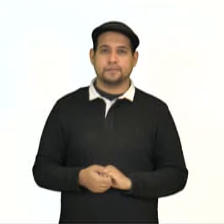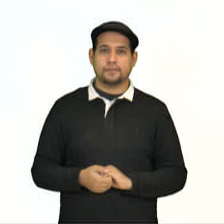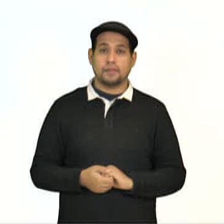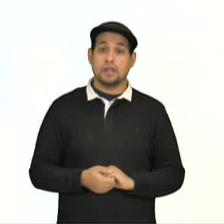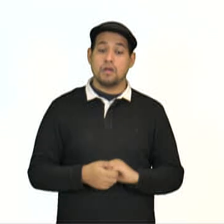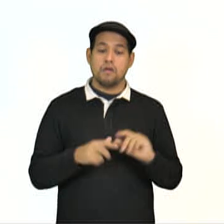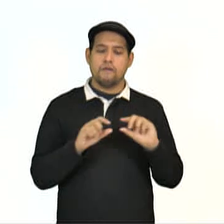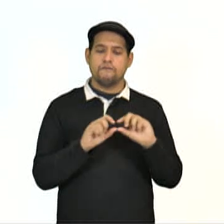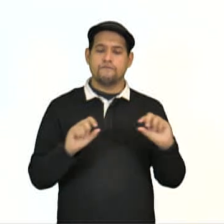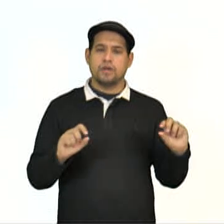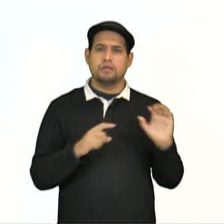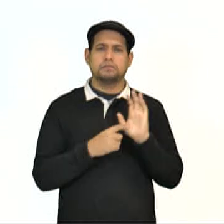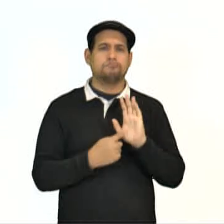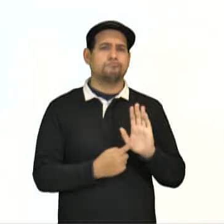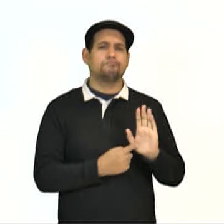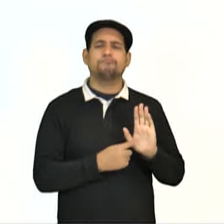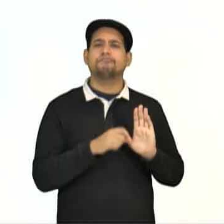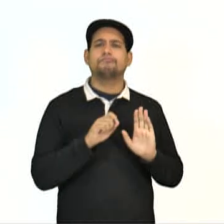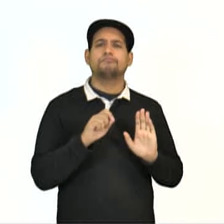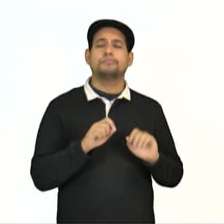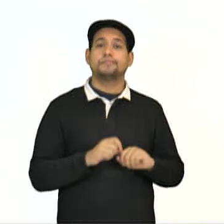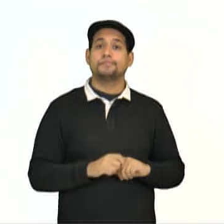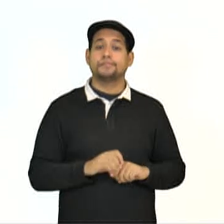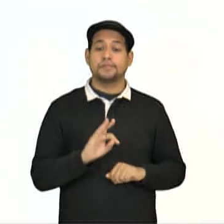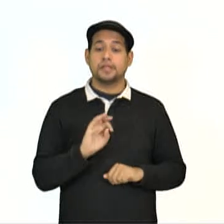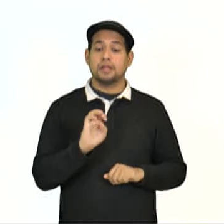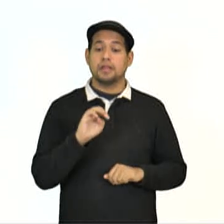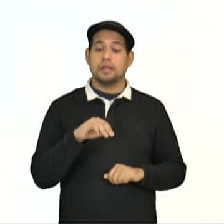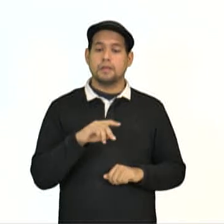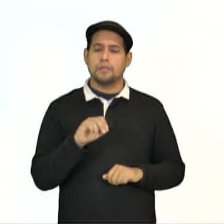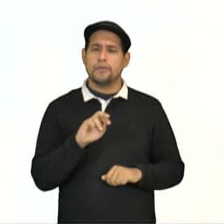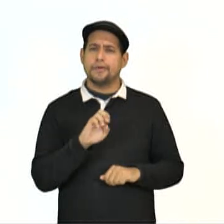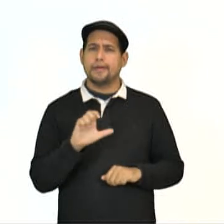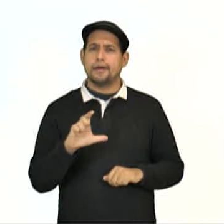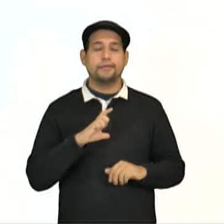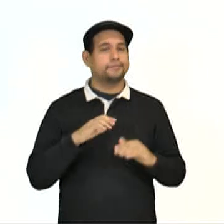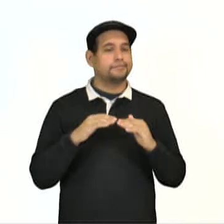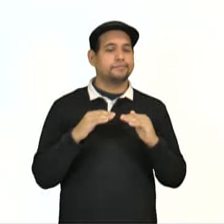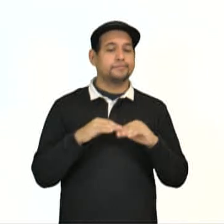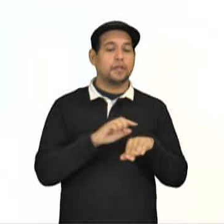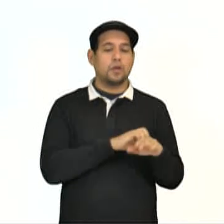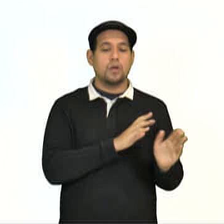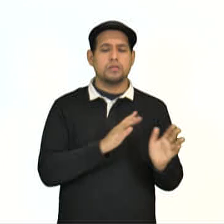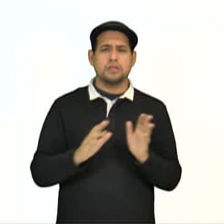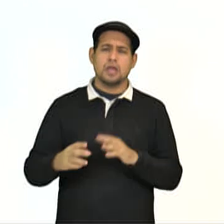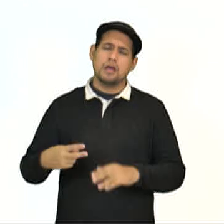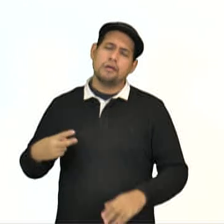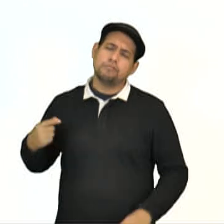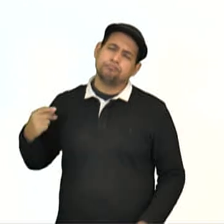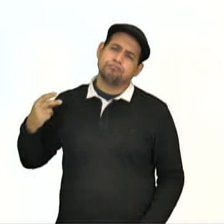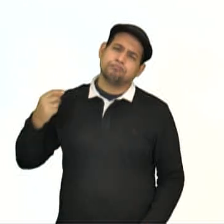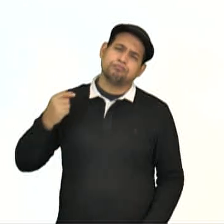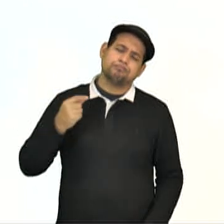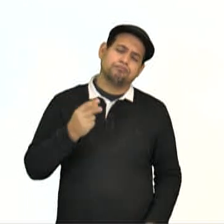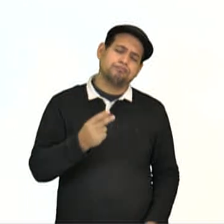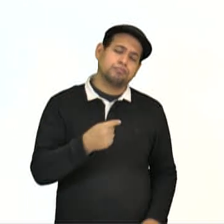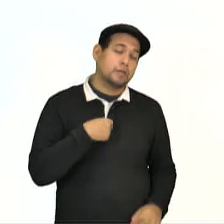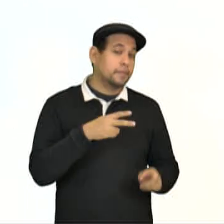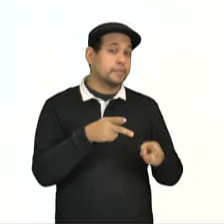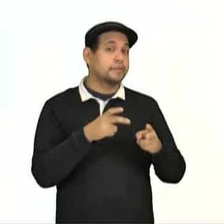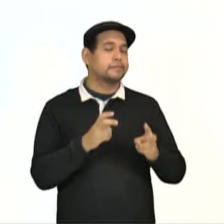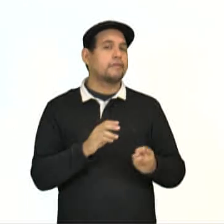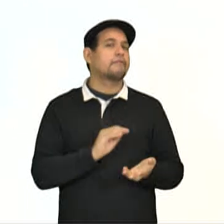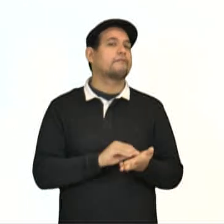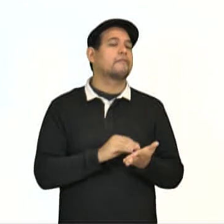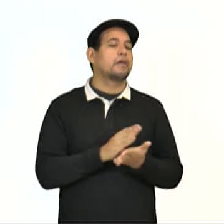Os versos que abordam a questão temporal, que tem relação com o tempo. Por muito tempo achei que a ausência é